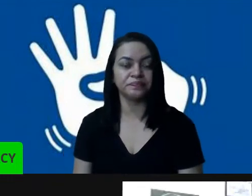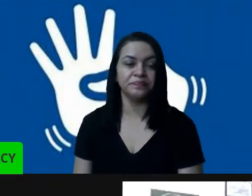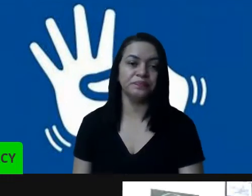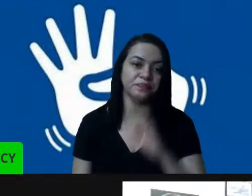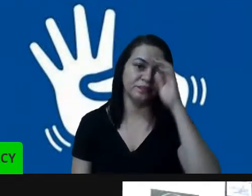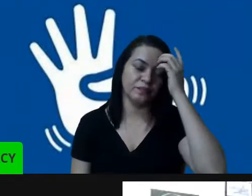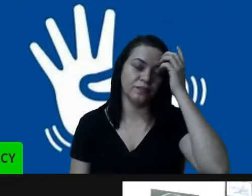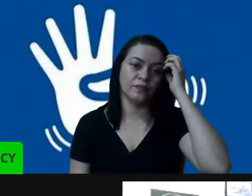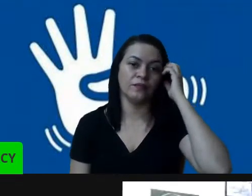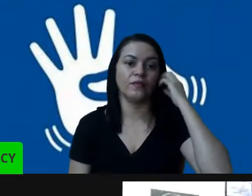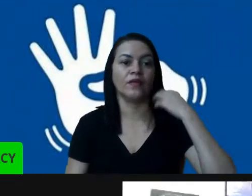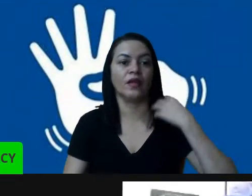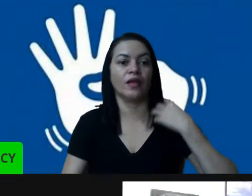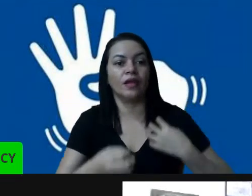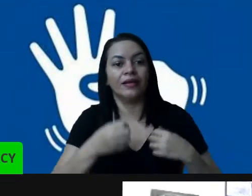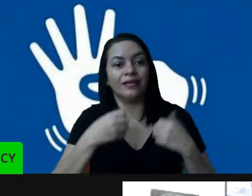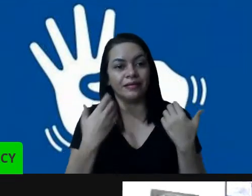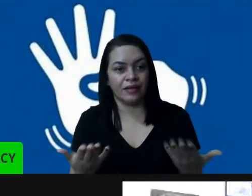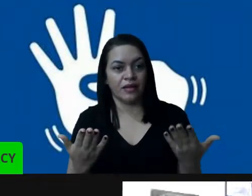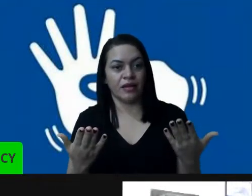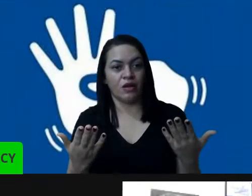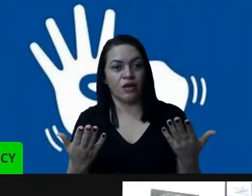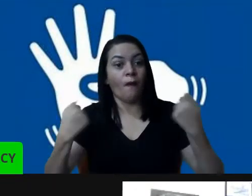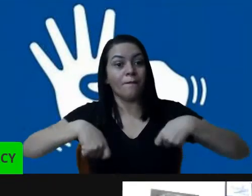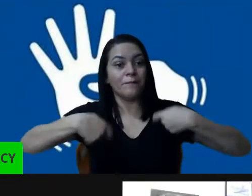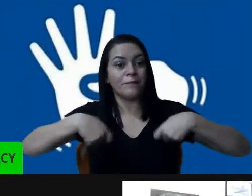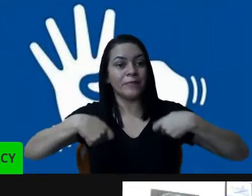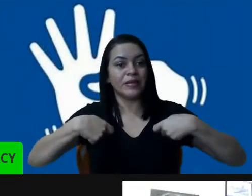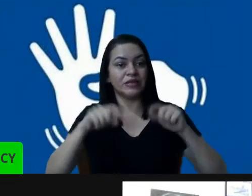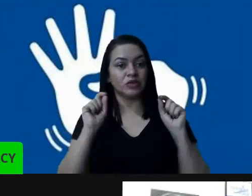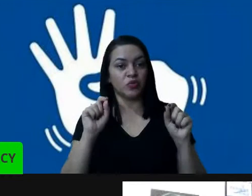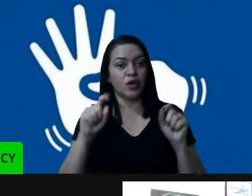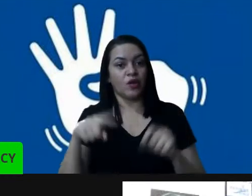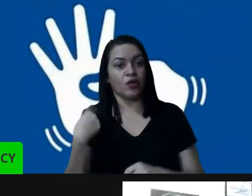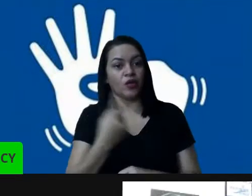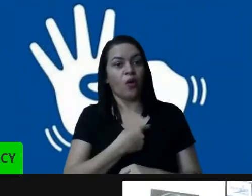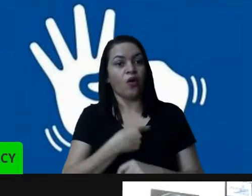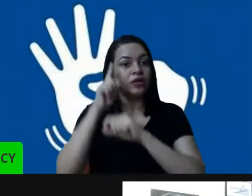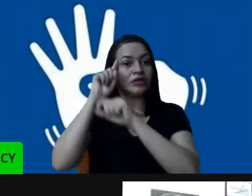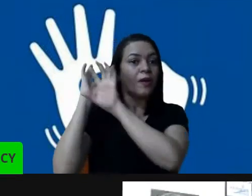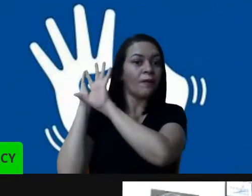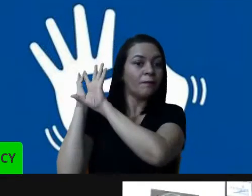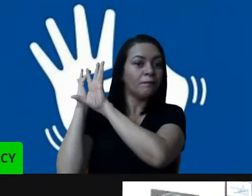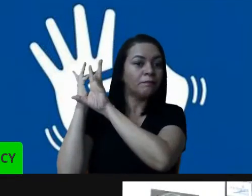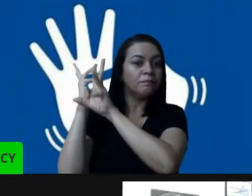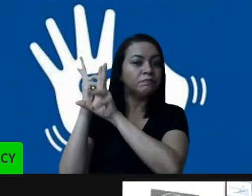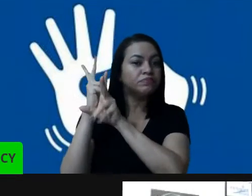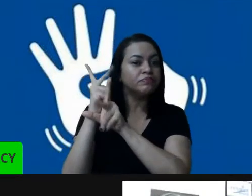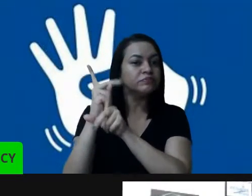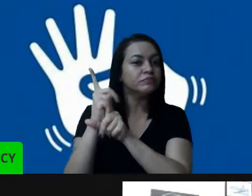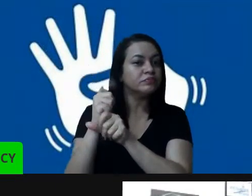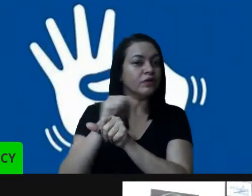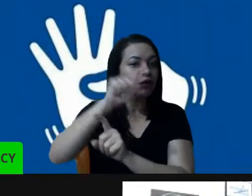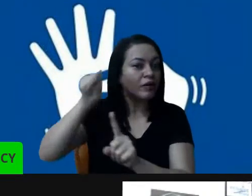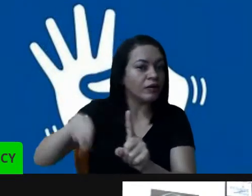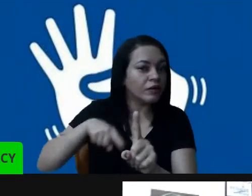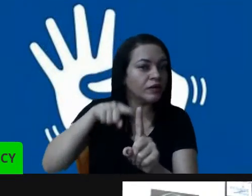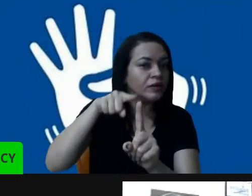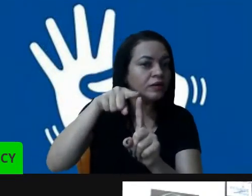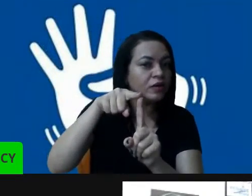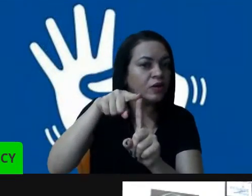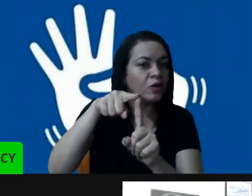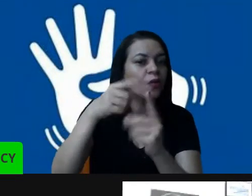Então, é preciso a gente fazer uma buscativa, sobretudo do ponto de vista de como essa